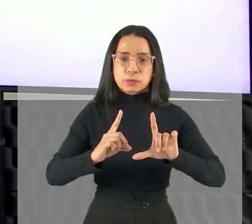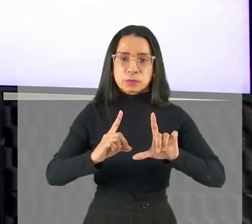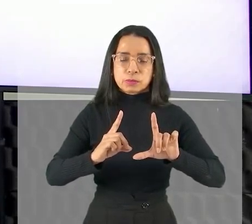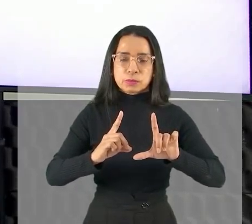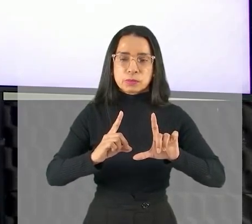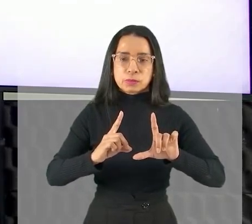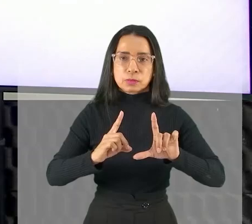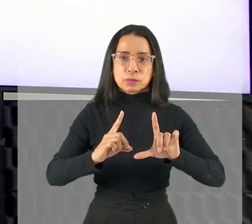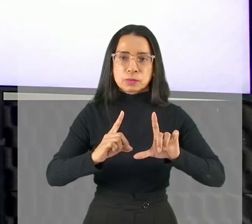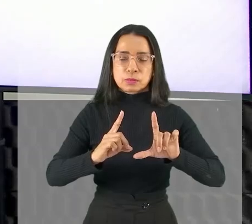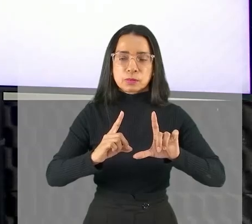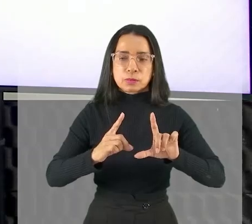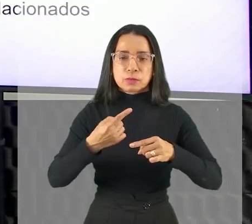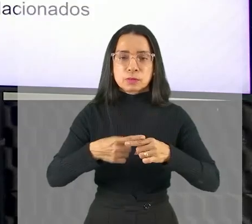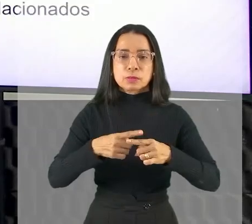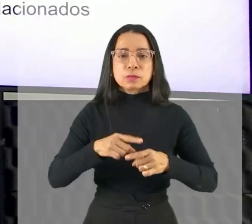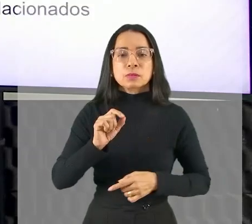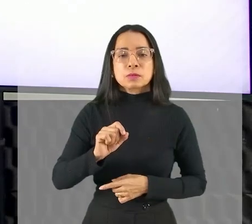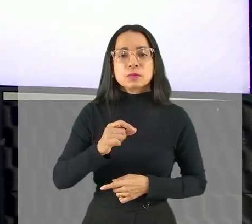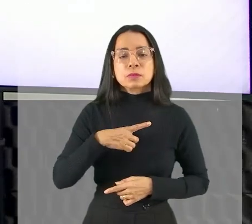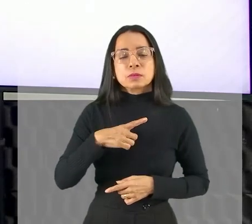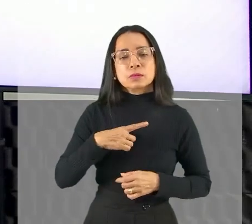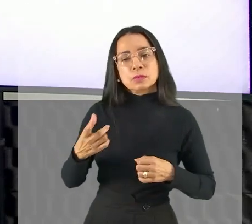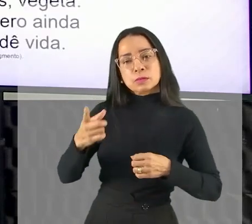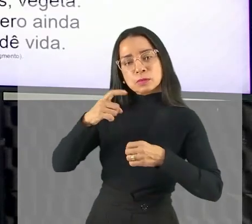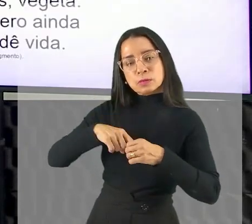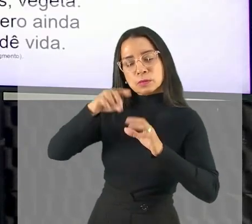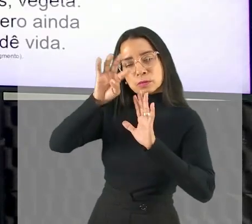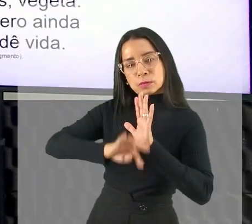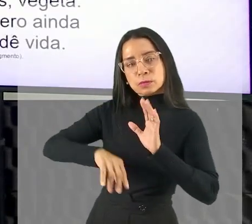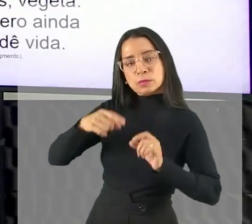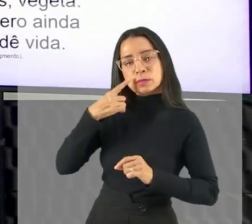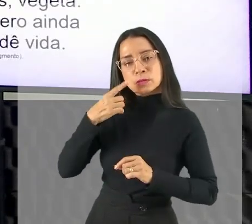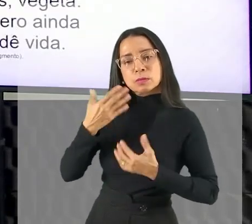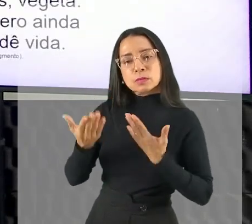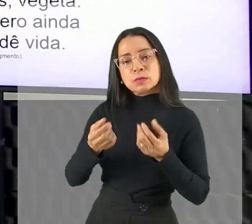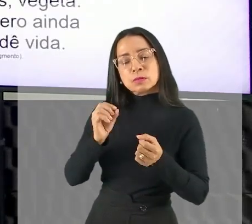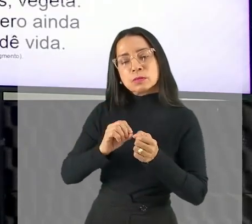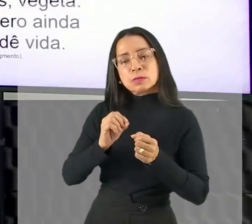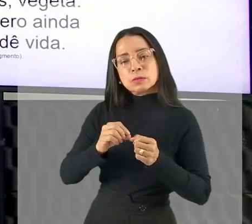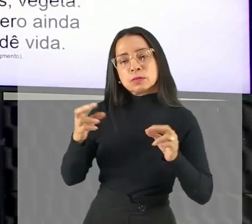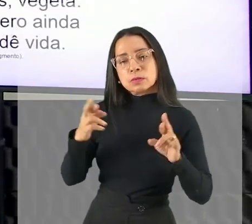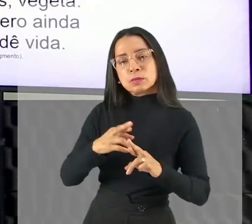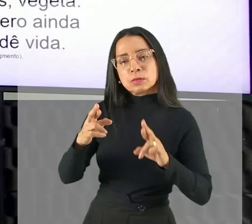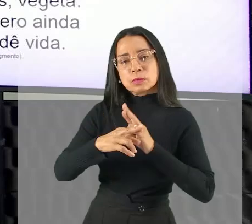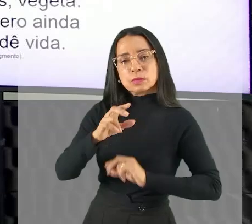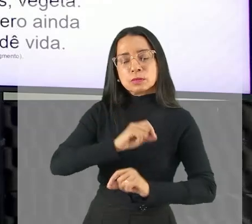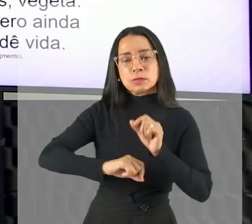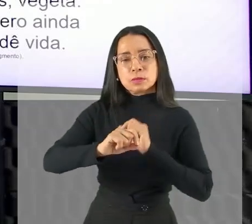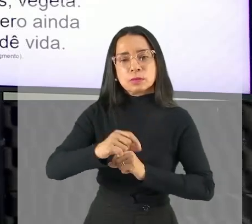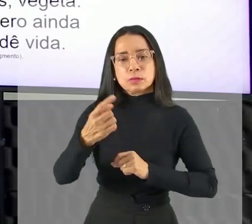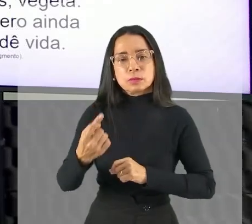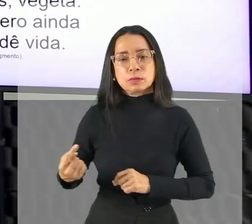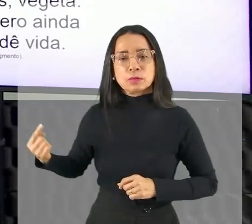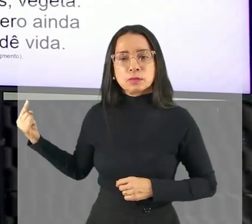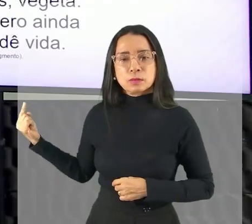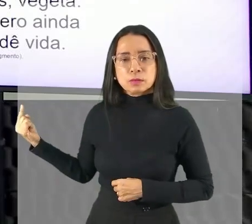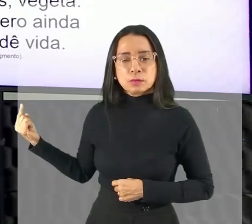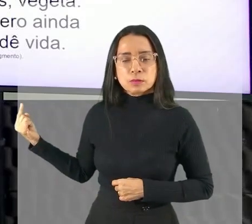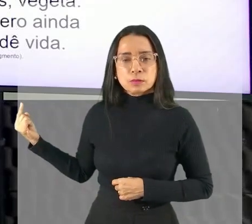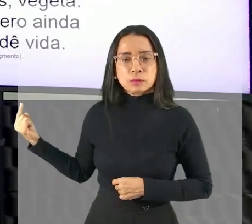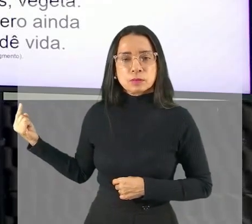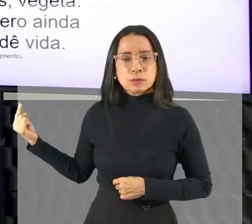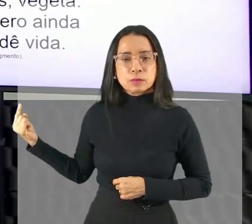e natureza. E por que a gente tem isso? A gente tem que voltar aqui para o texto e ver quando ele faz essa relação. Olha só, brilha lá no